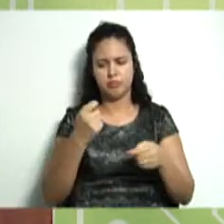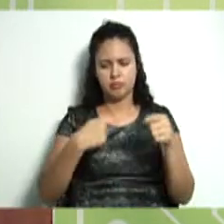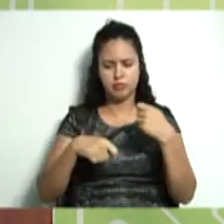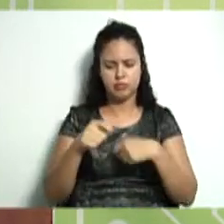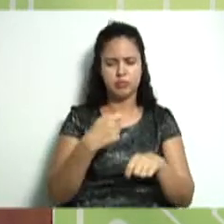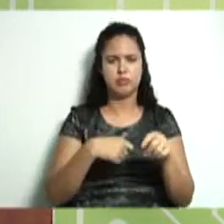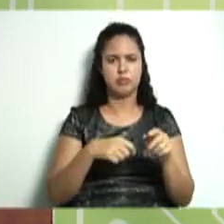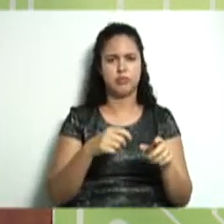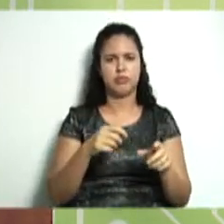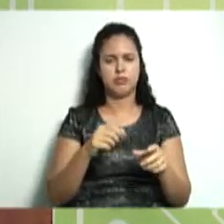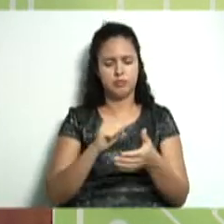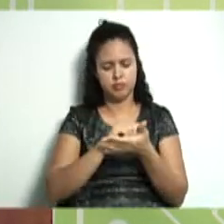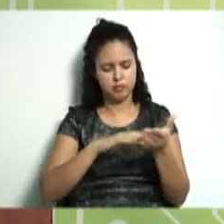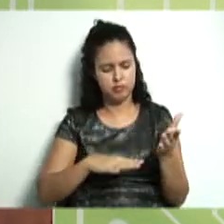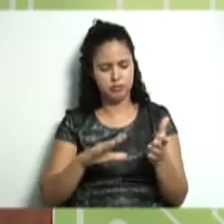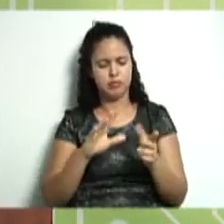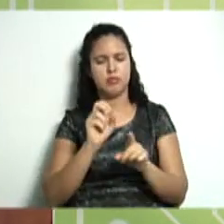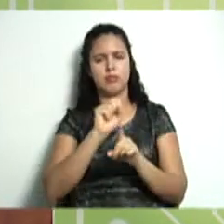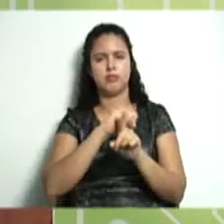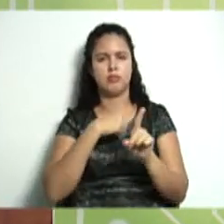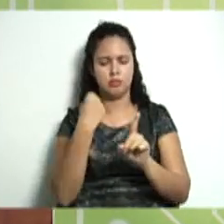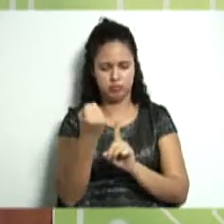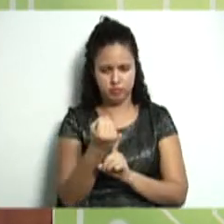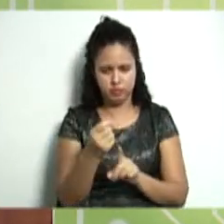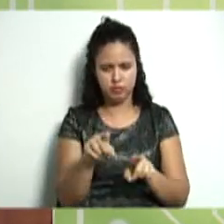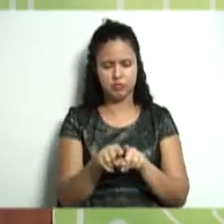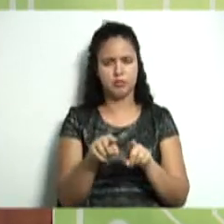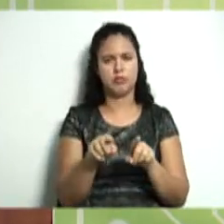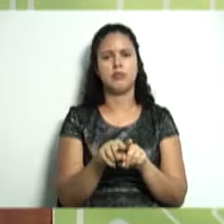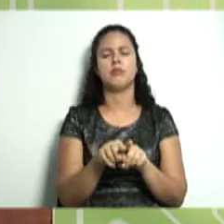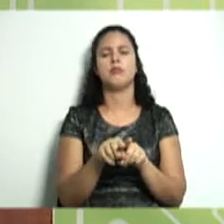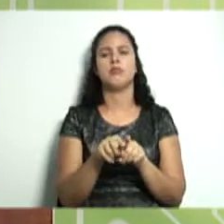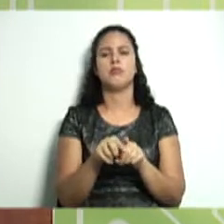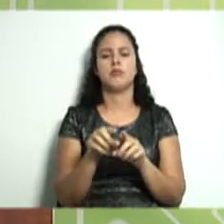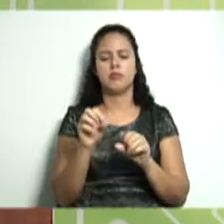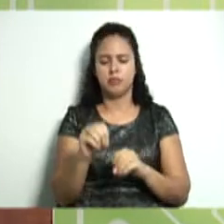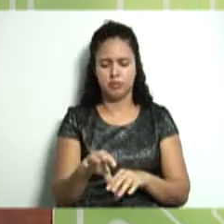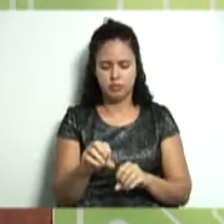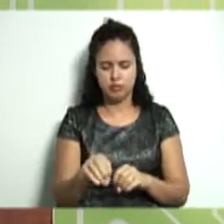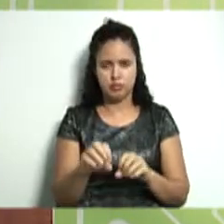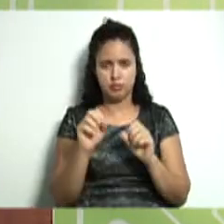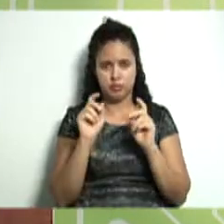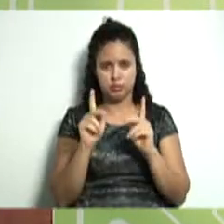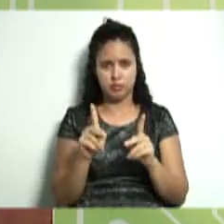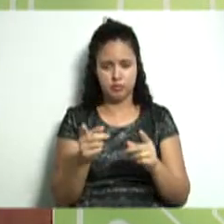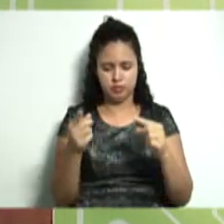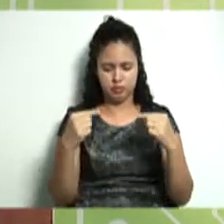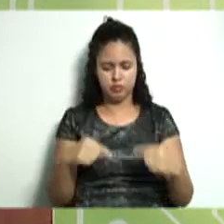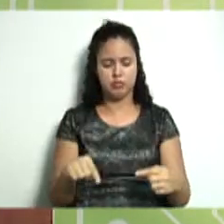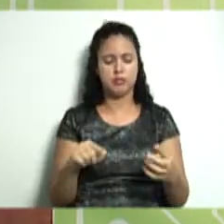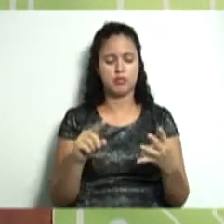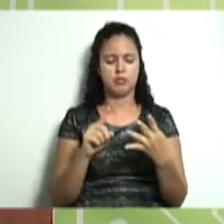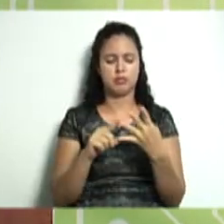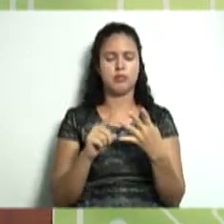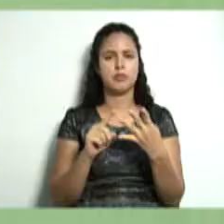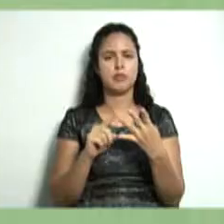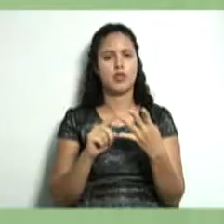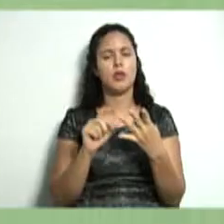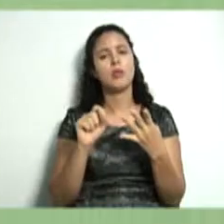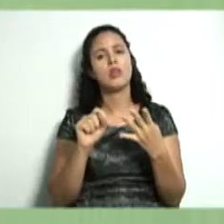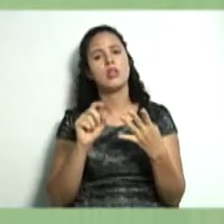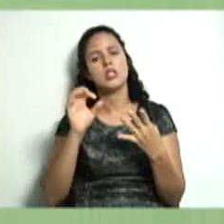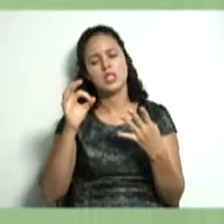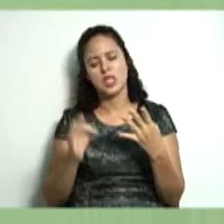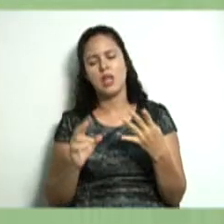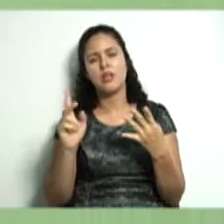atividades sociais e também educacionais. Ok, gente? Vamos para outra questão. A terceira alternativa ali,